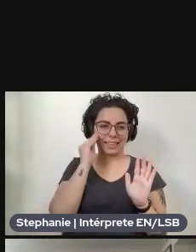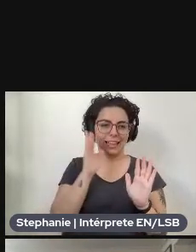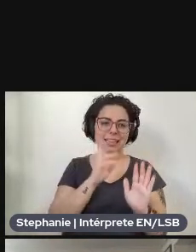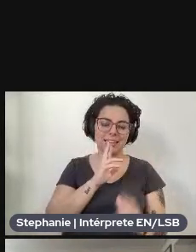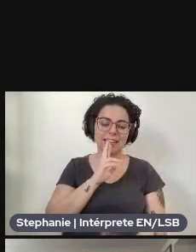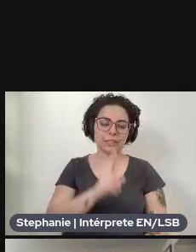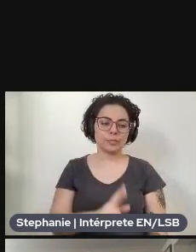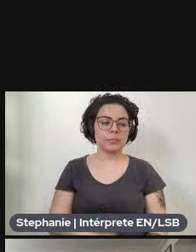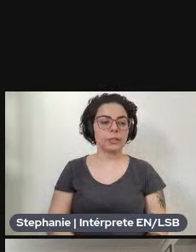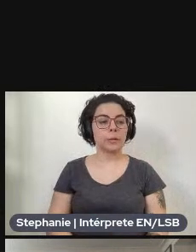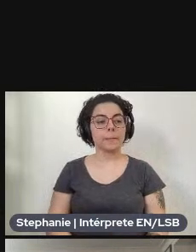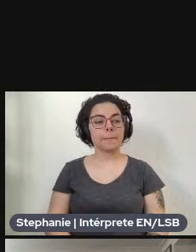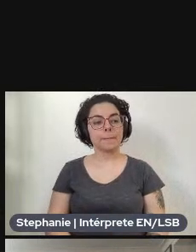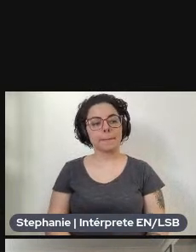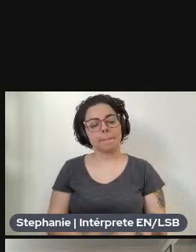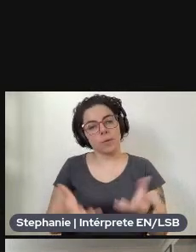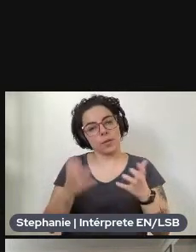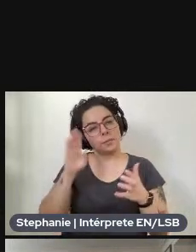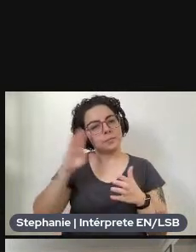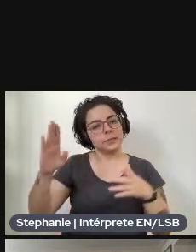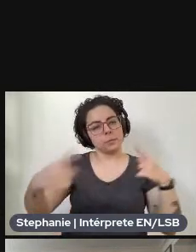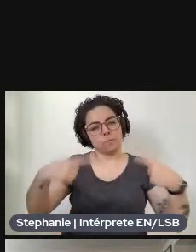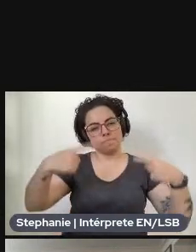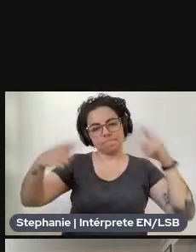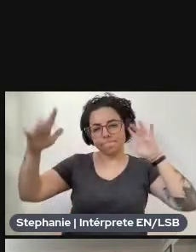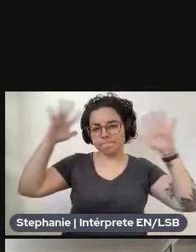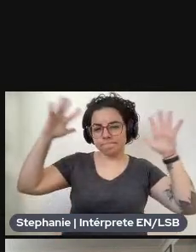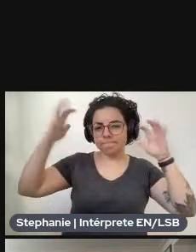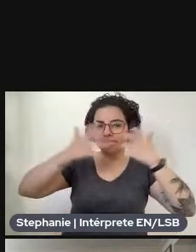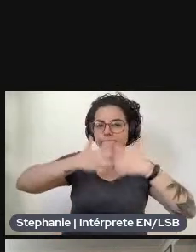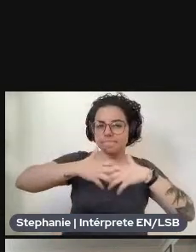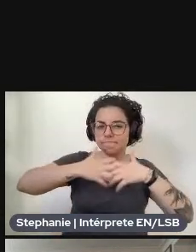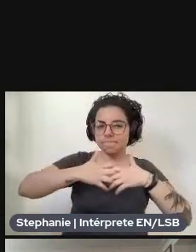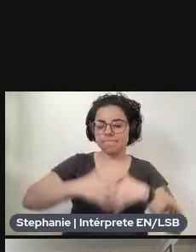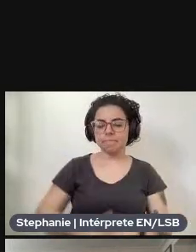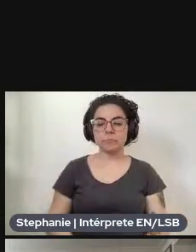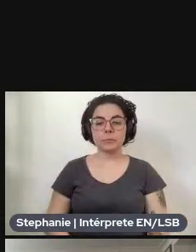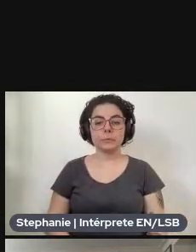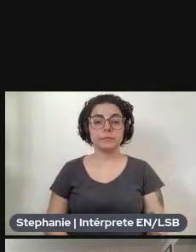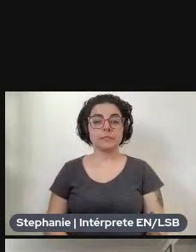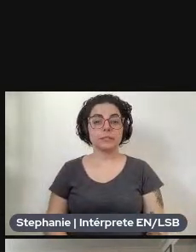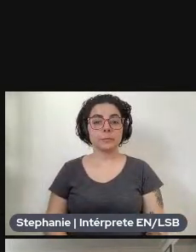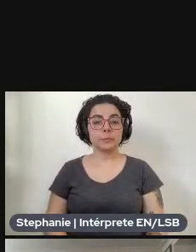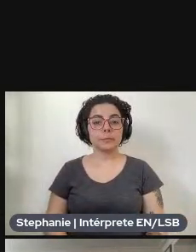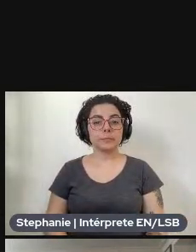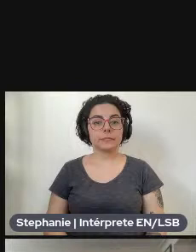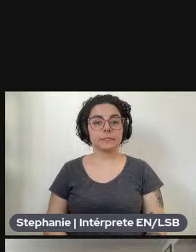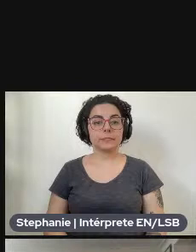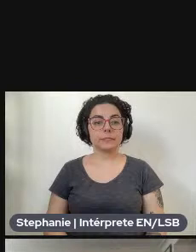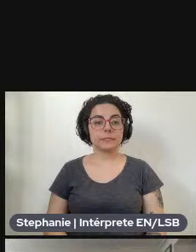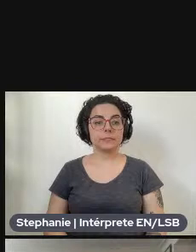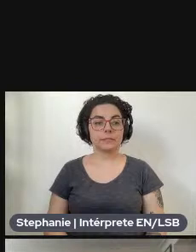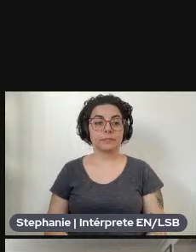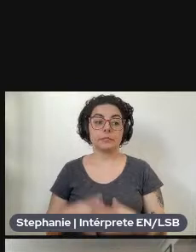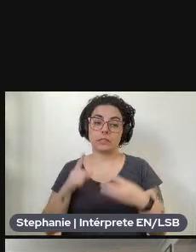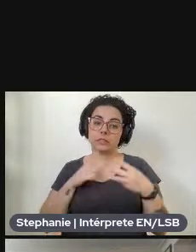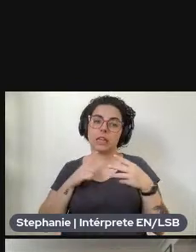é problematizar. Nesse sentido, afasto-me um pouco das duas apresentações